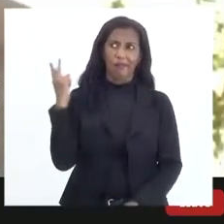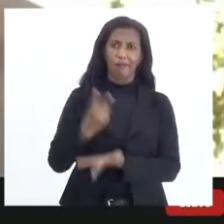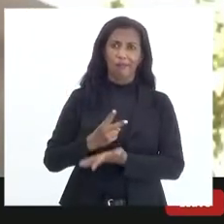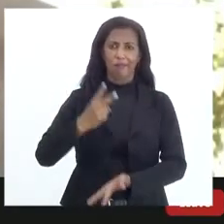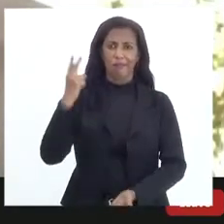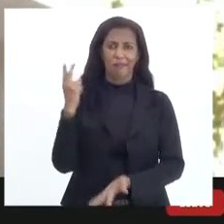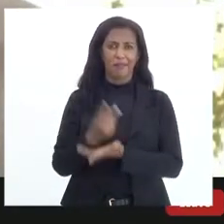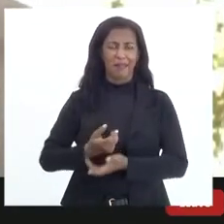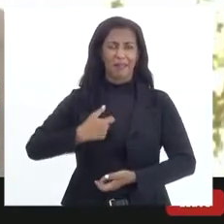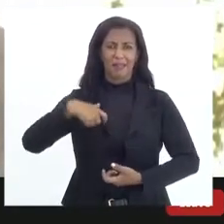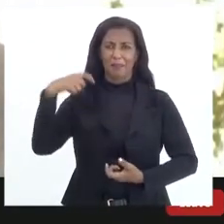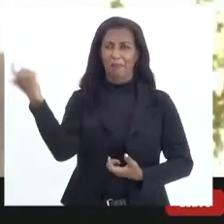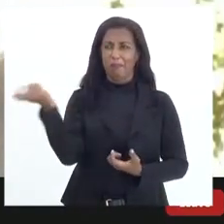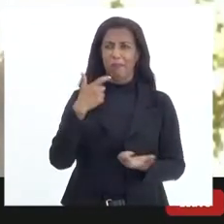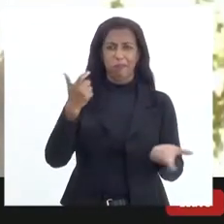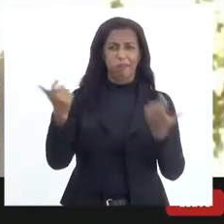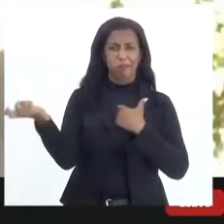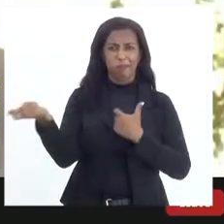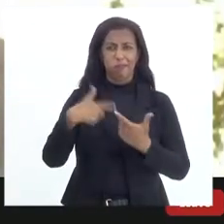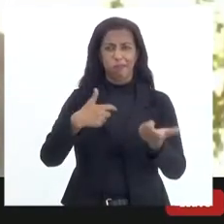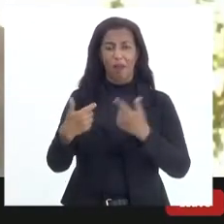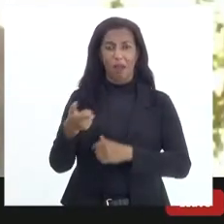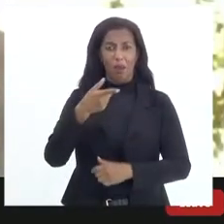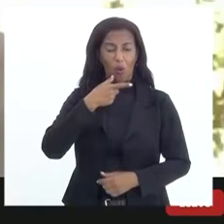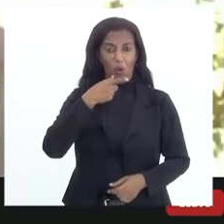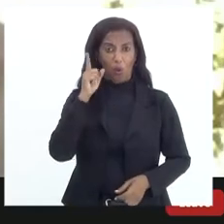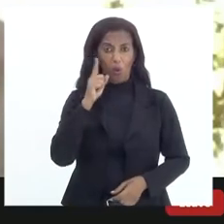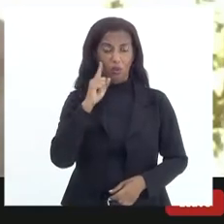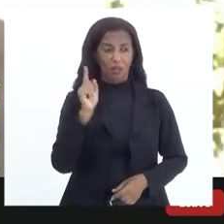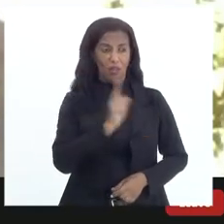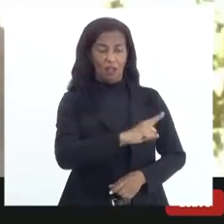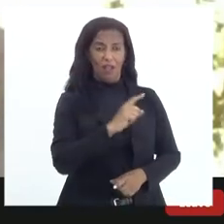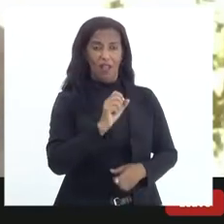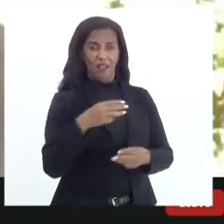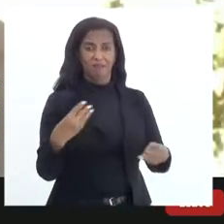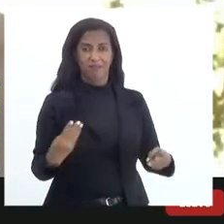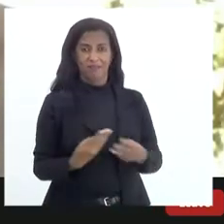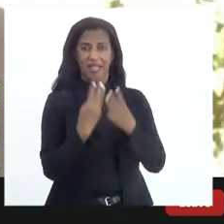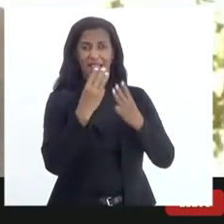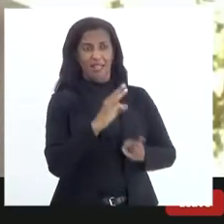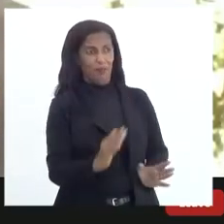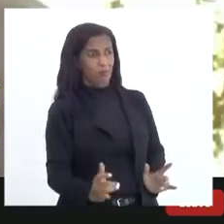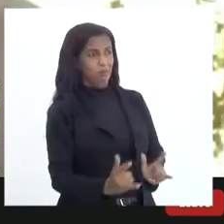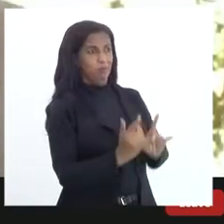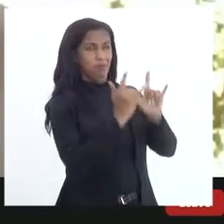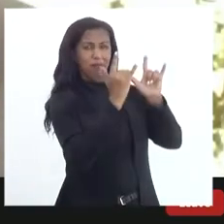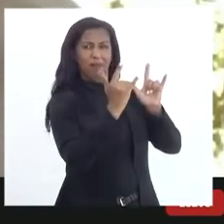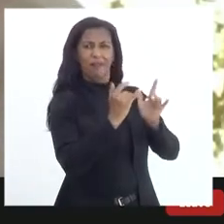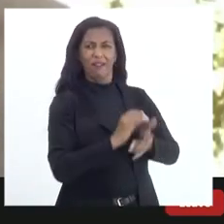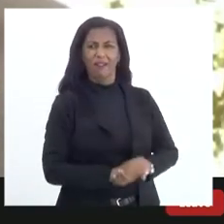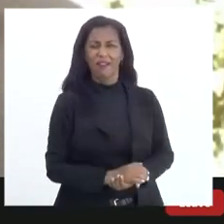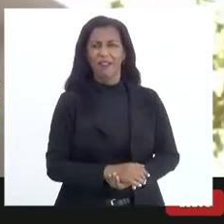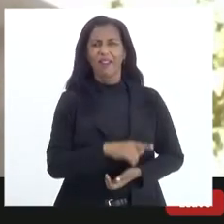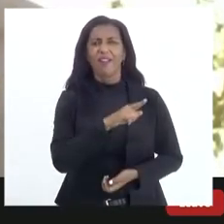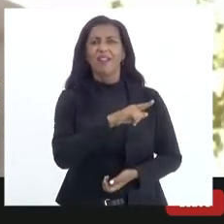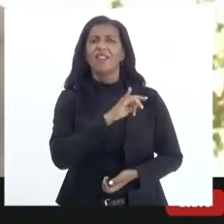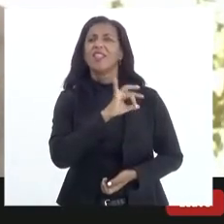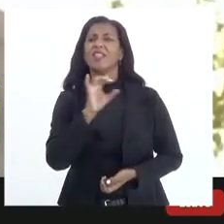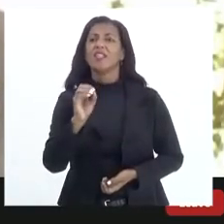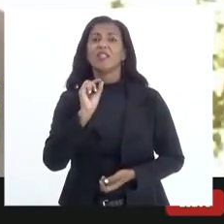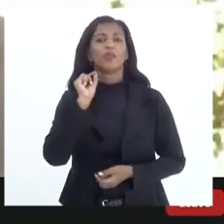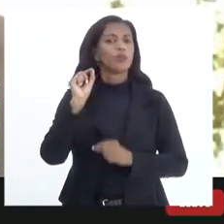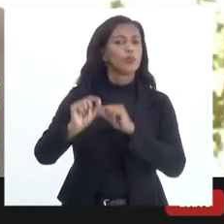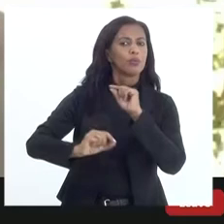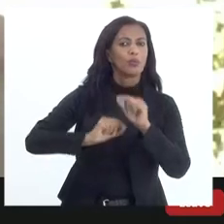Esse ataque, o Marta, ontem, anteontem, a sinagoga lá, a Daiane Cooper, isso aí, pessoal,